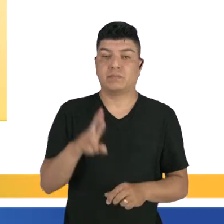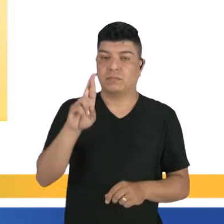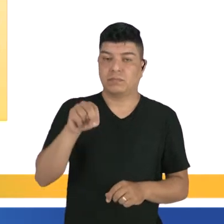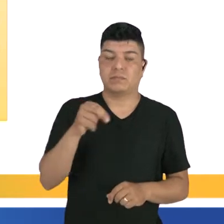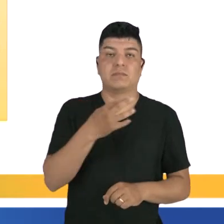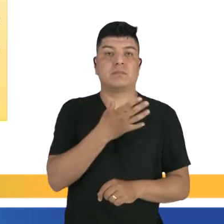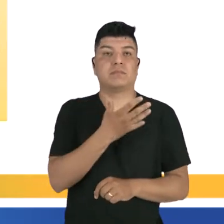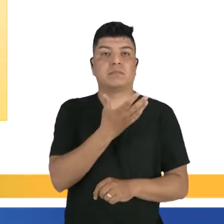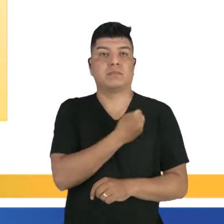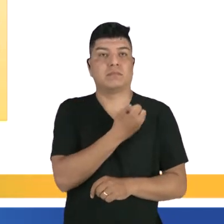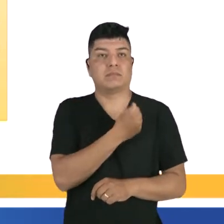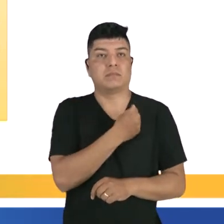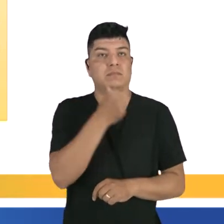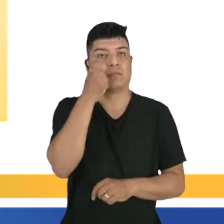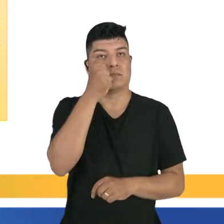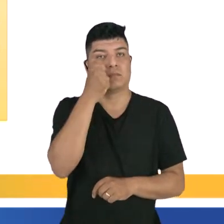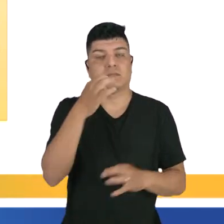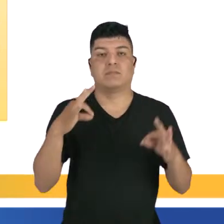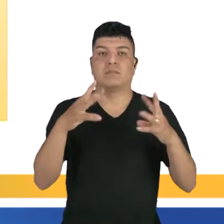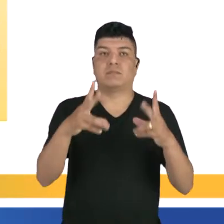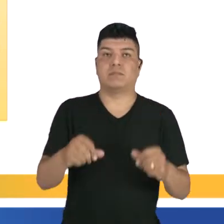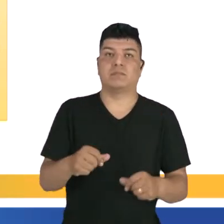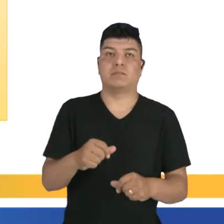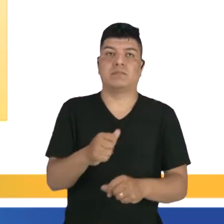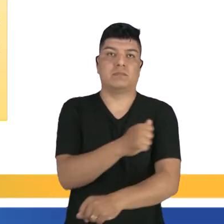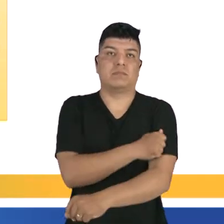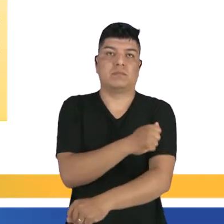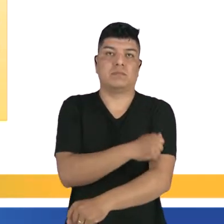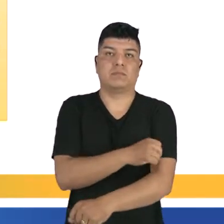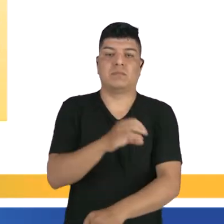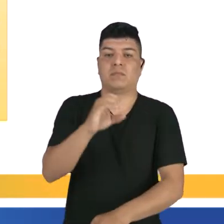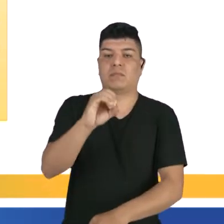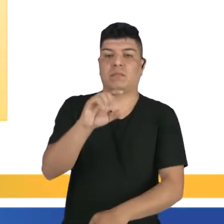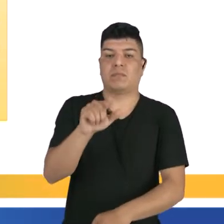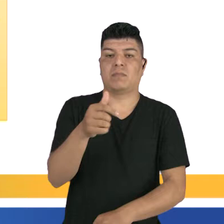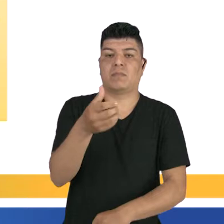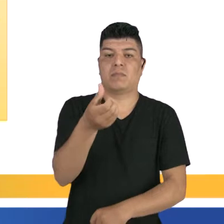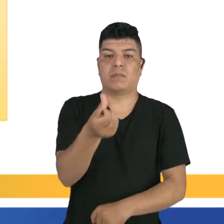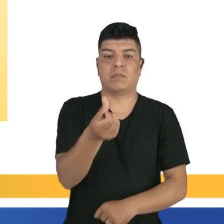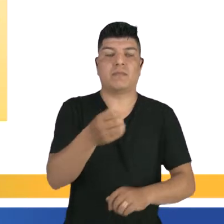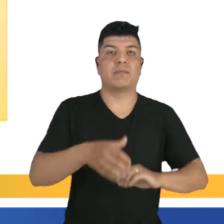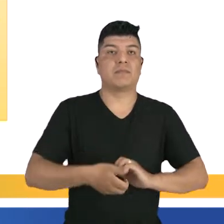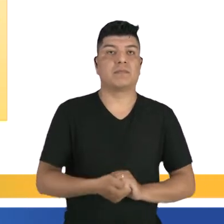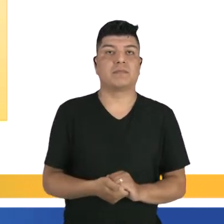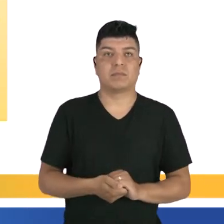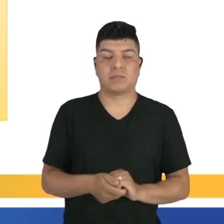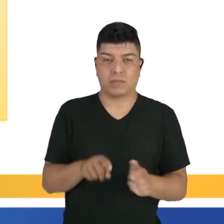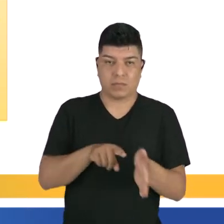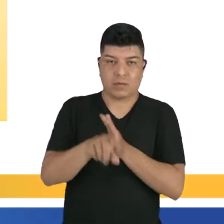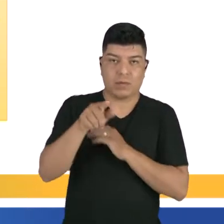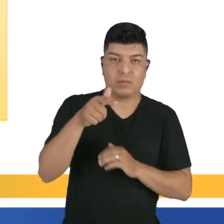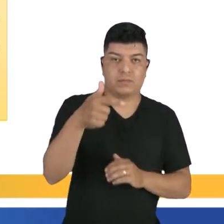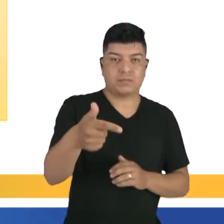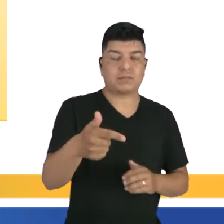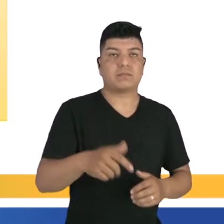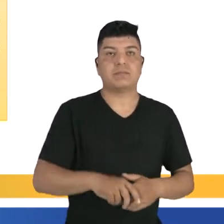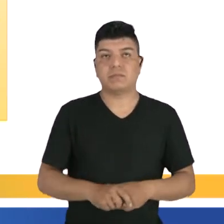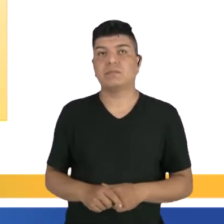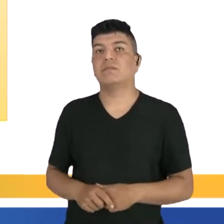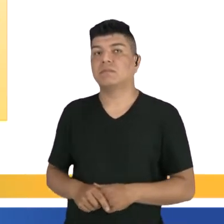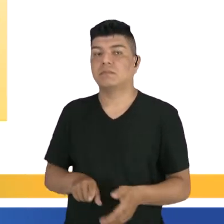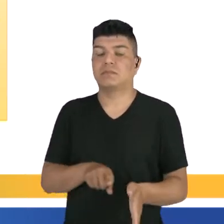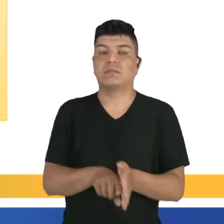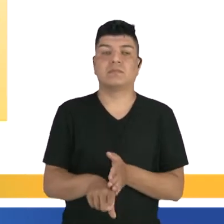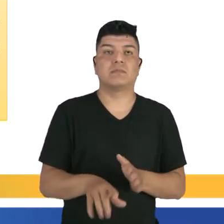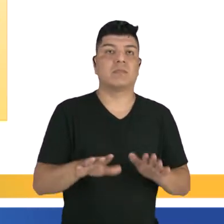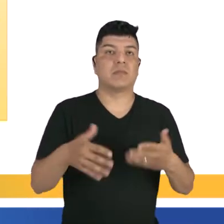entre o número de meninas e o total de alunos é 0,6. Bom, a próxima pergunta da mesma